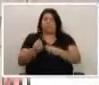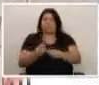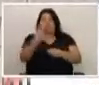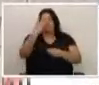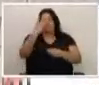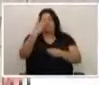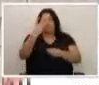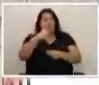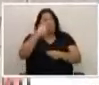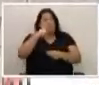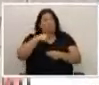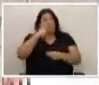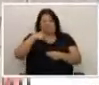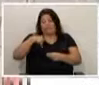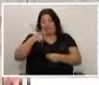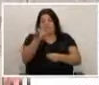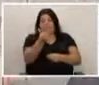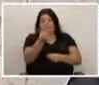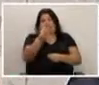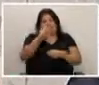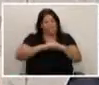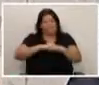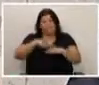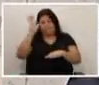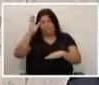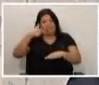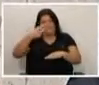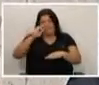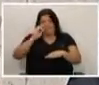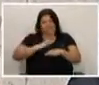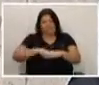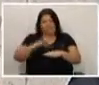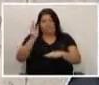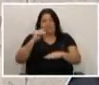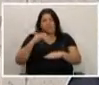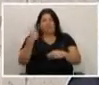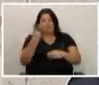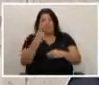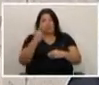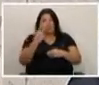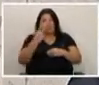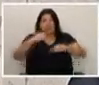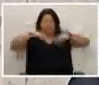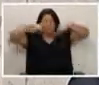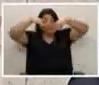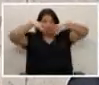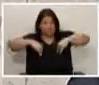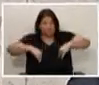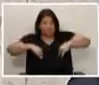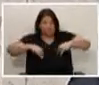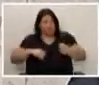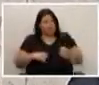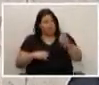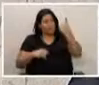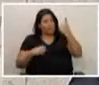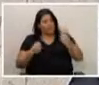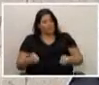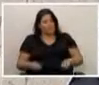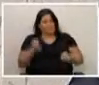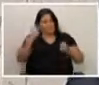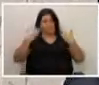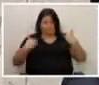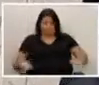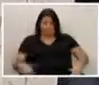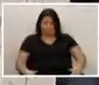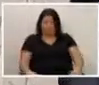2 senhoras de 60 e mais anos, 60 a 70 anos. As 2 estavam na cama, uma delas até estranhava porque estava de calça jeans,